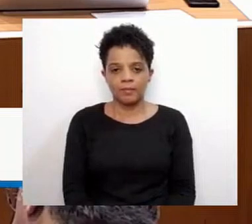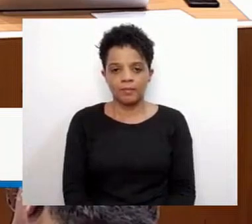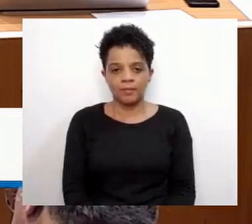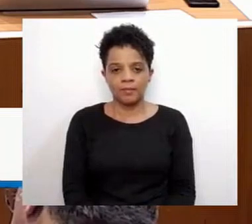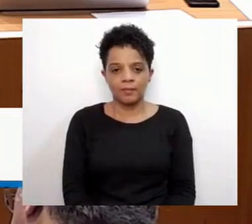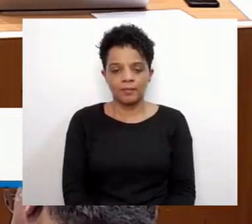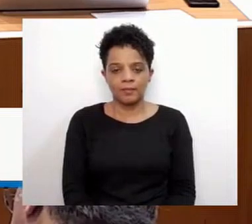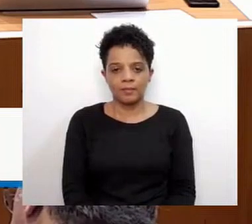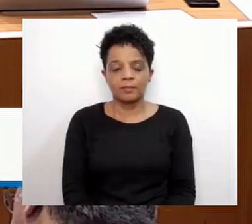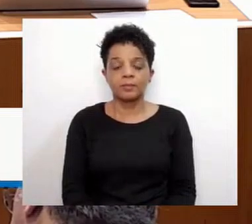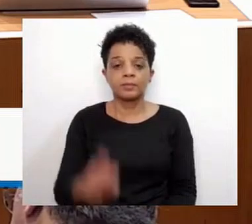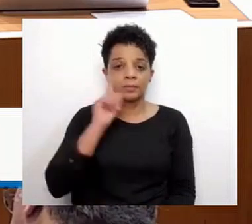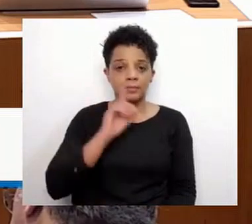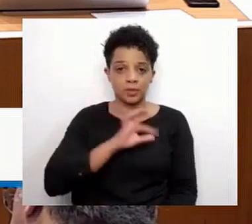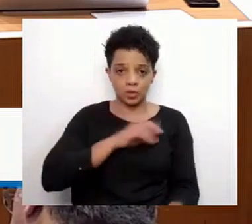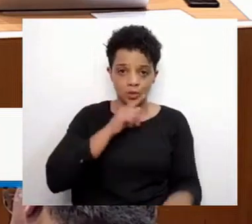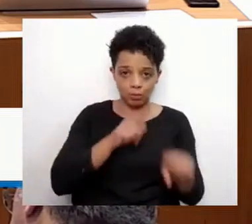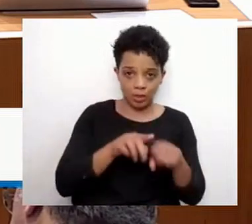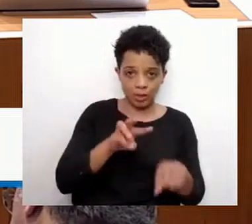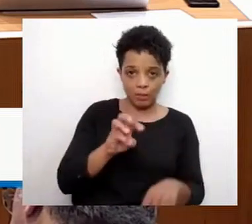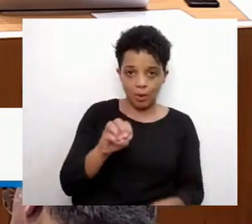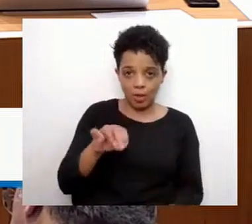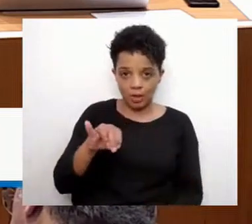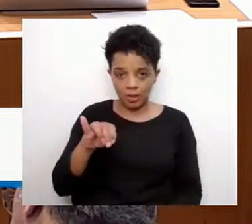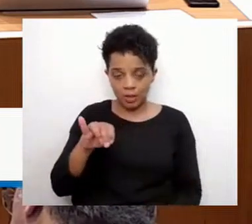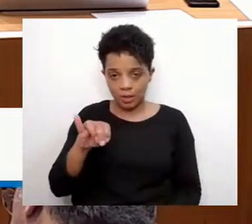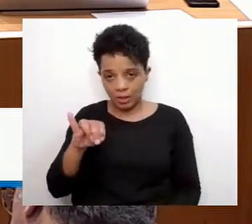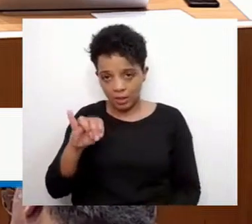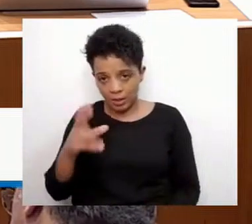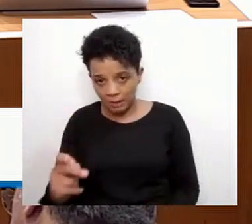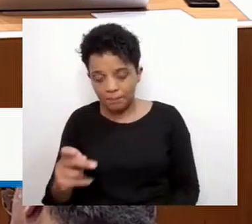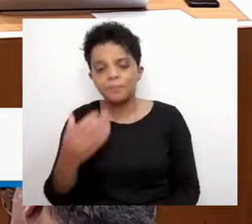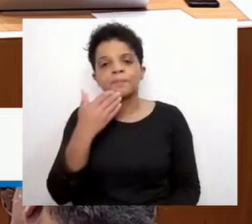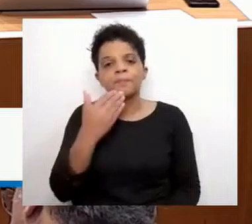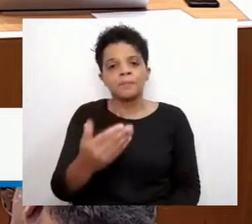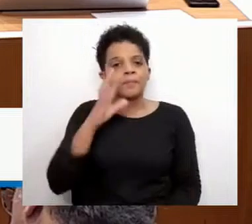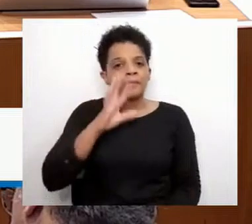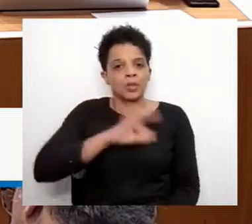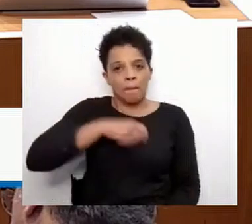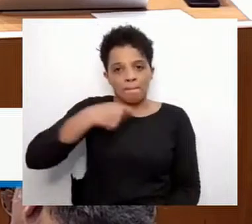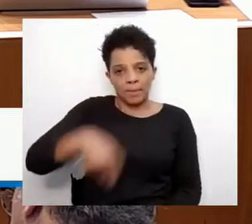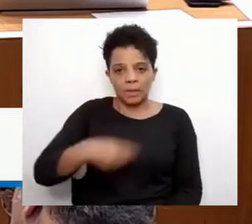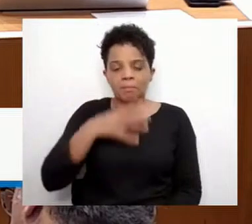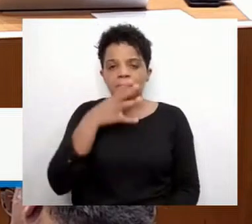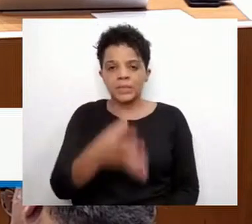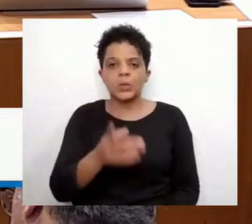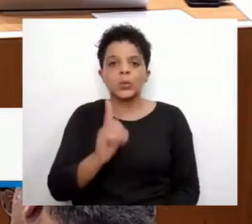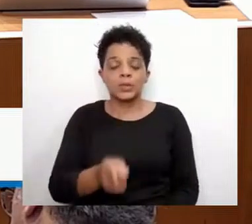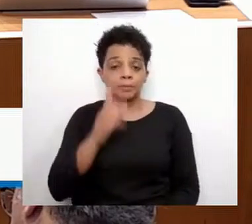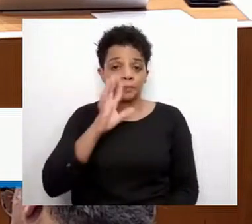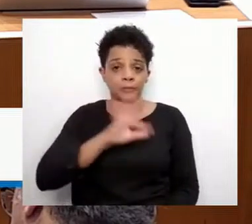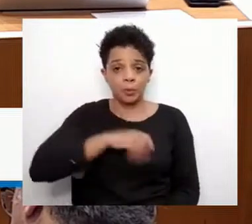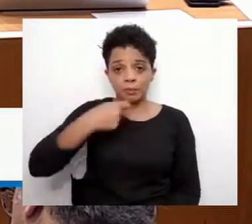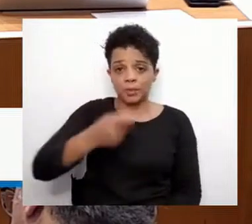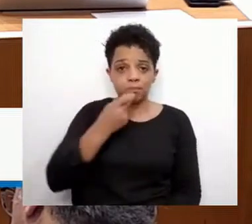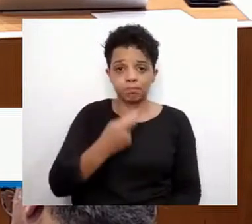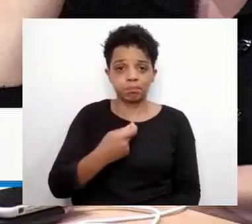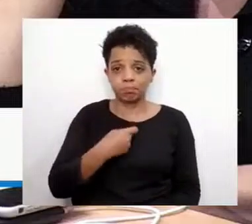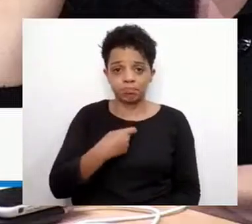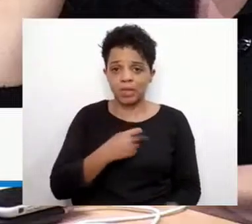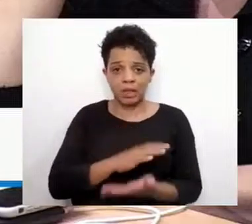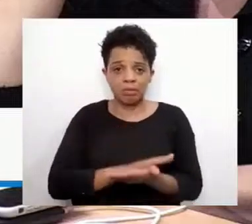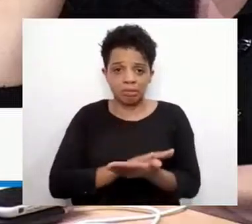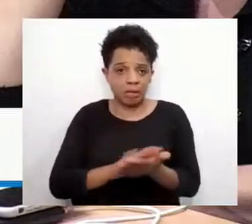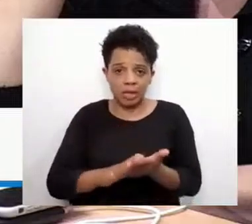Sra. Deputada Mónica Albuquerque, por favor. Senhor Presidente, muito obrigada. Só para dizer que o Senhor Presidente não respondeu a nenhuma das questões que eu